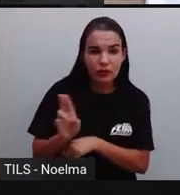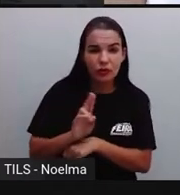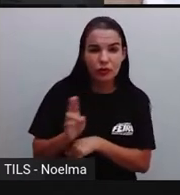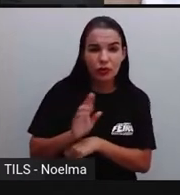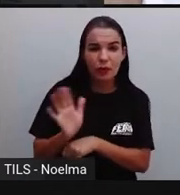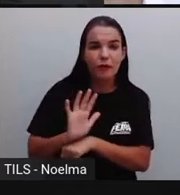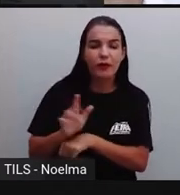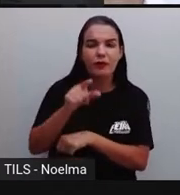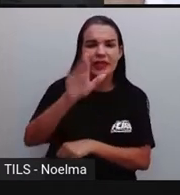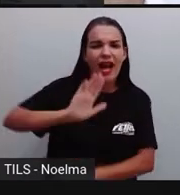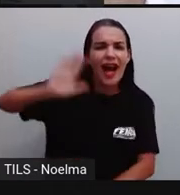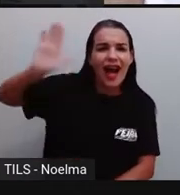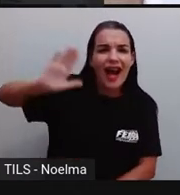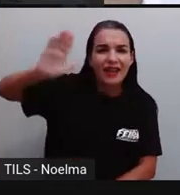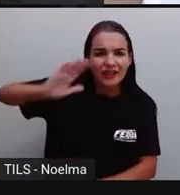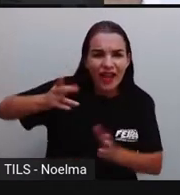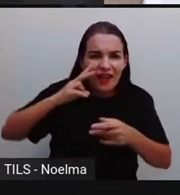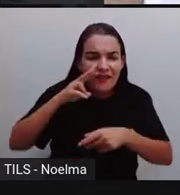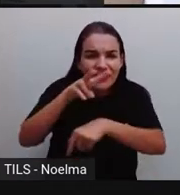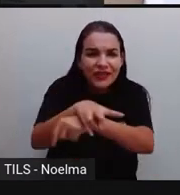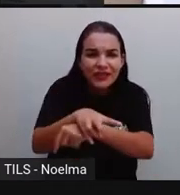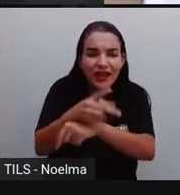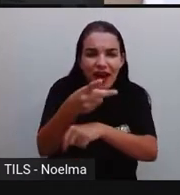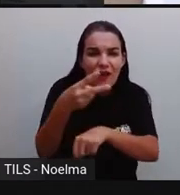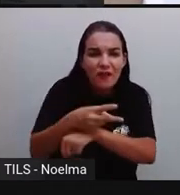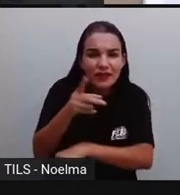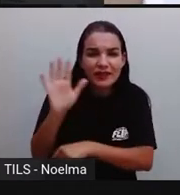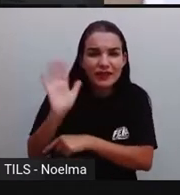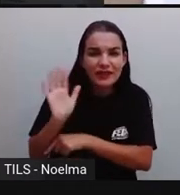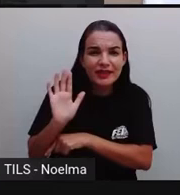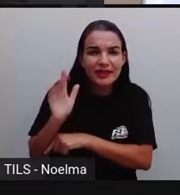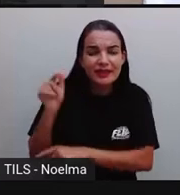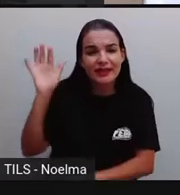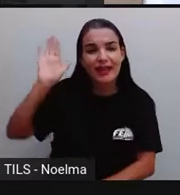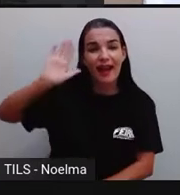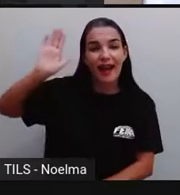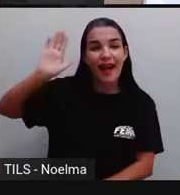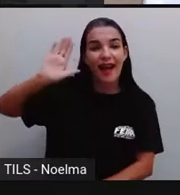Quem já assistiu? Levanta a mão aí para provar. Quem já assistiu esse filme?